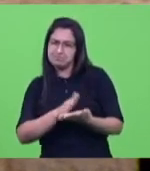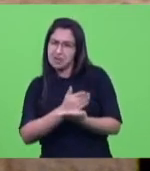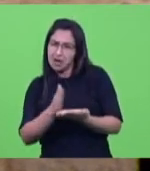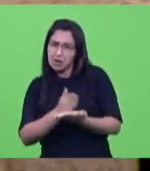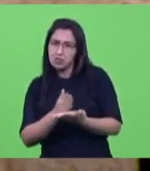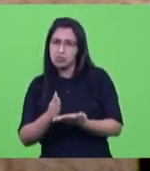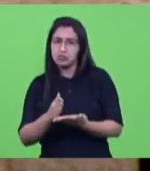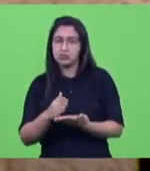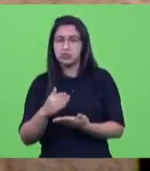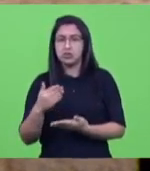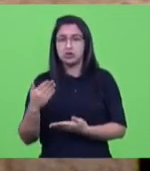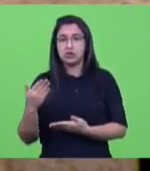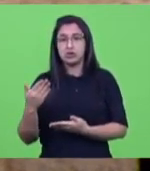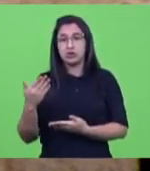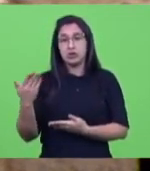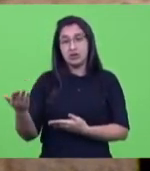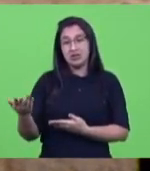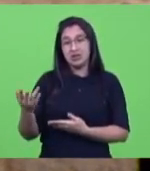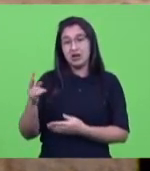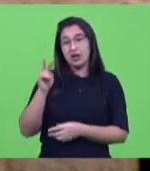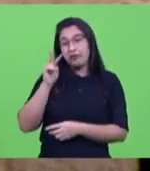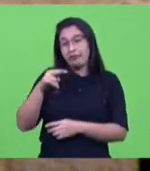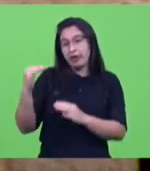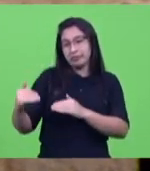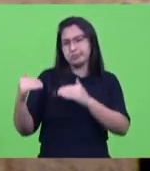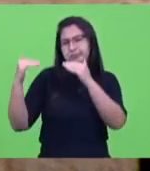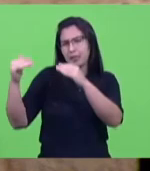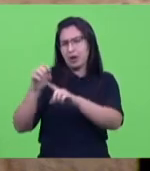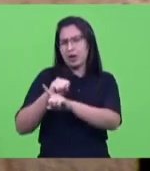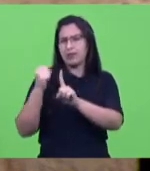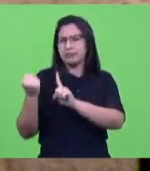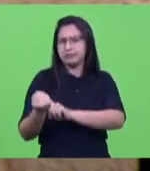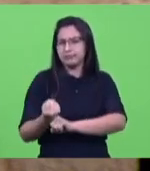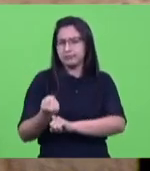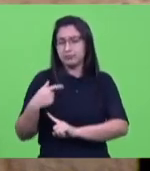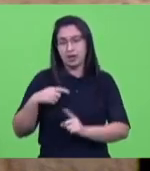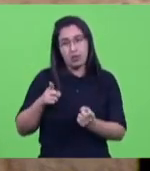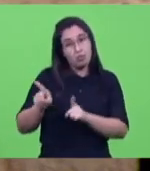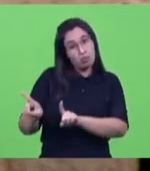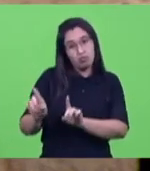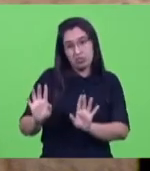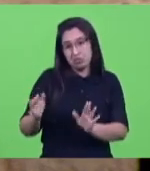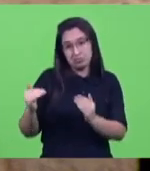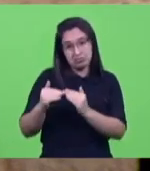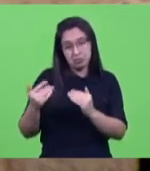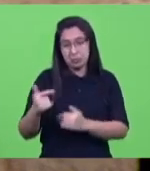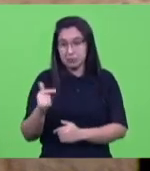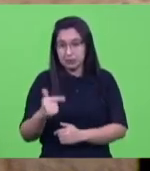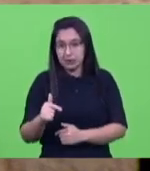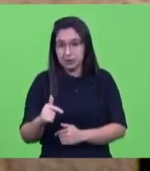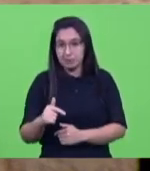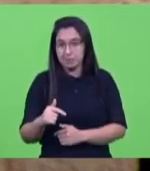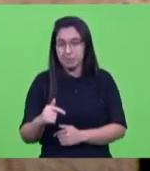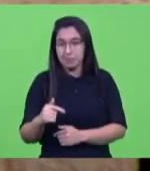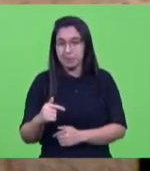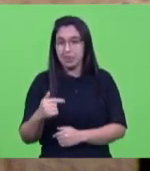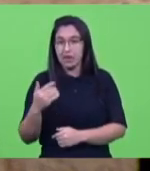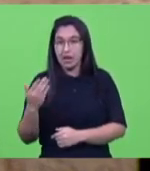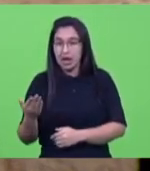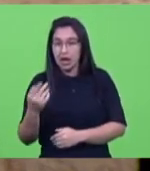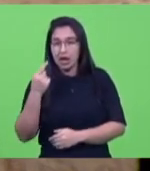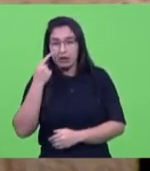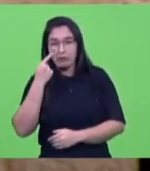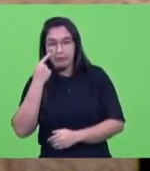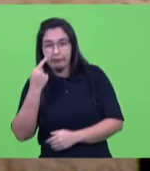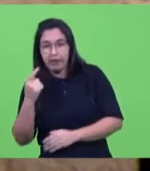que eu considero errada, mais autoritária, mais socialista da sociedade, onde, nesta visão mais